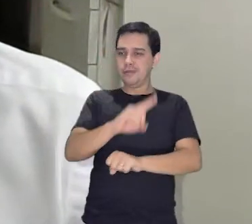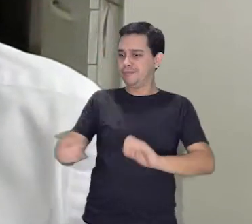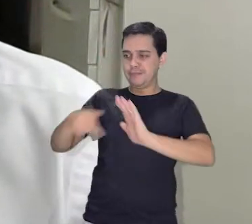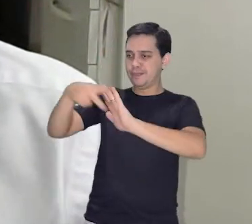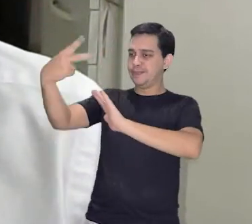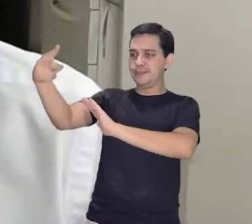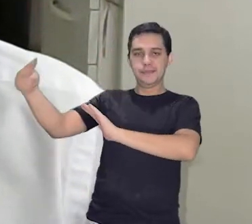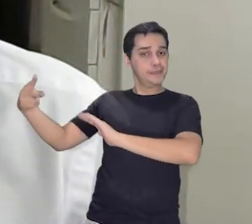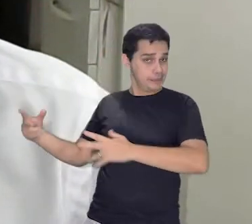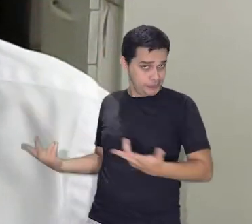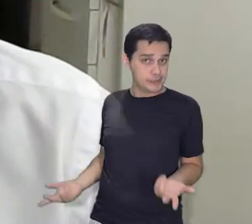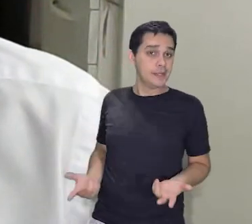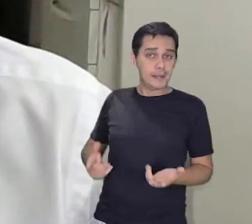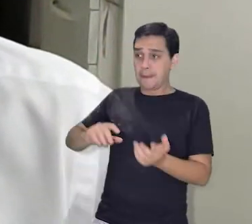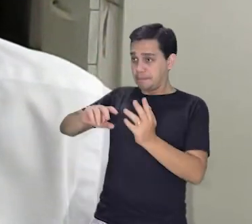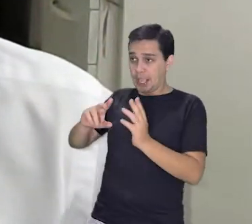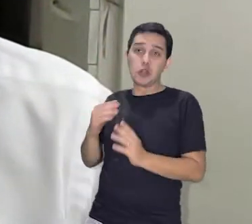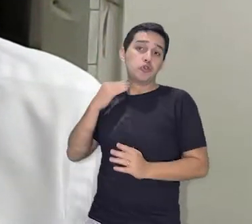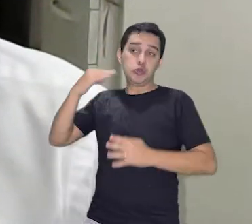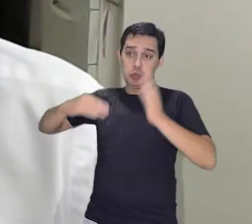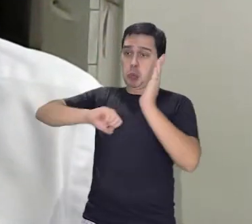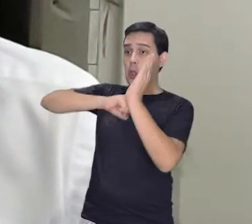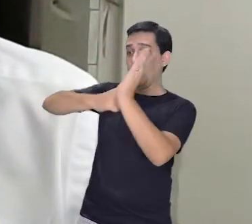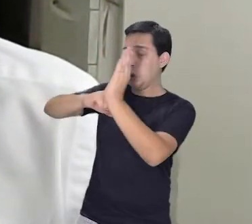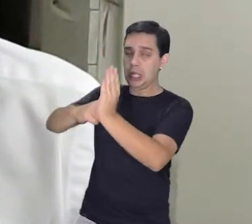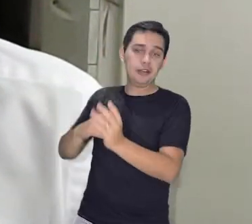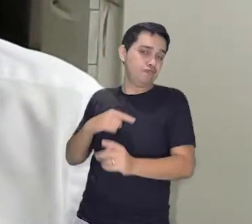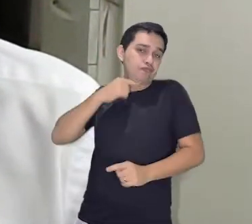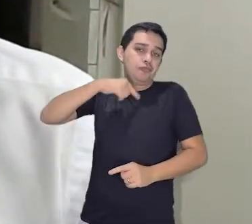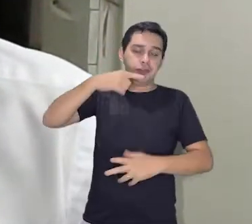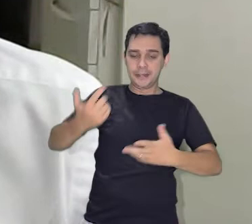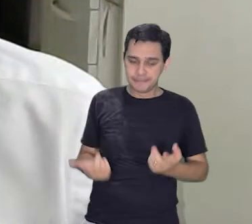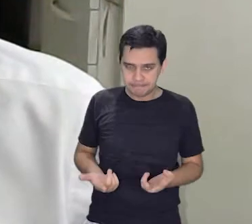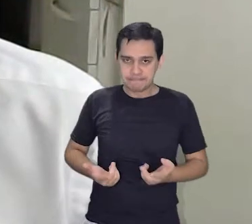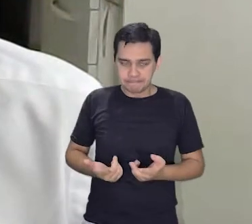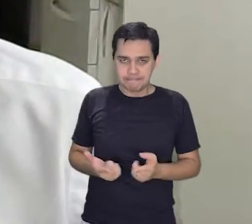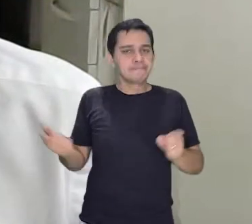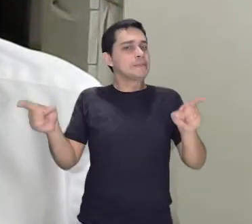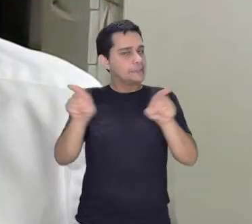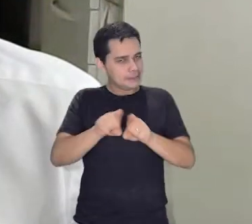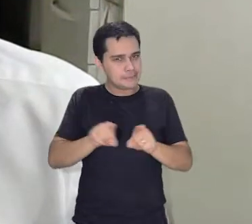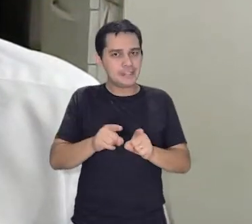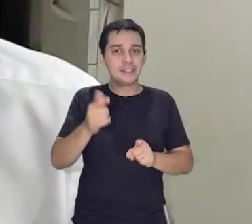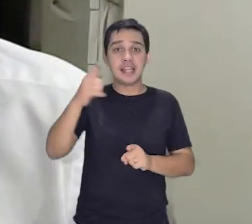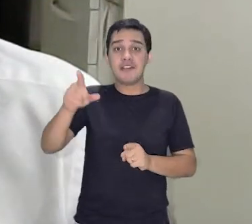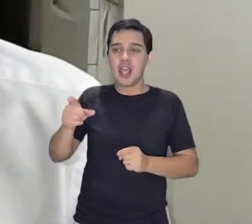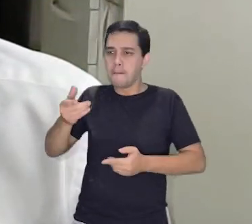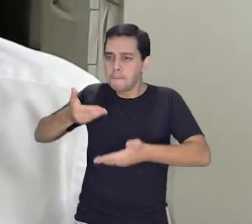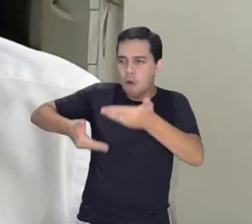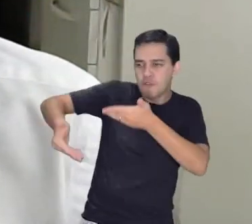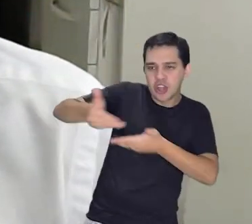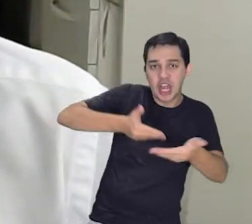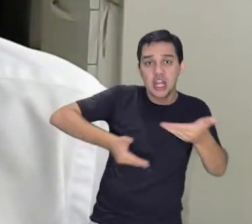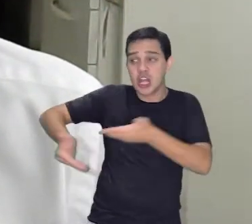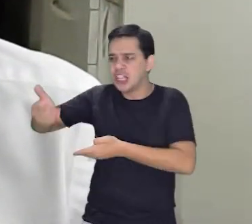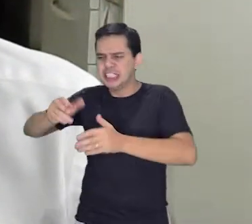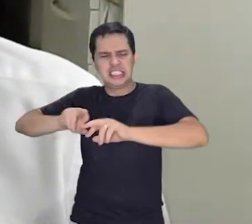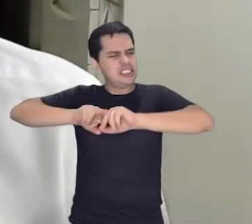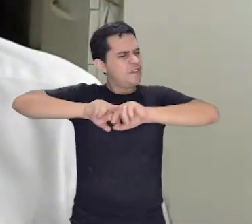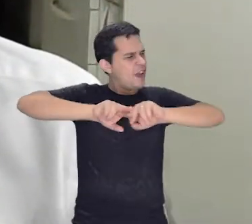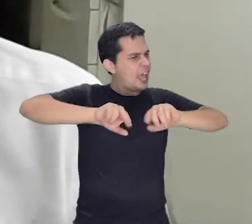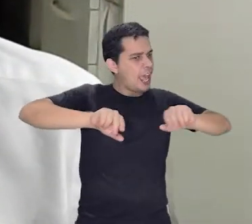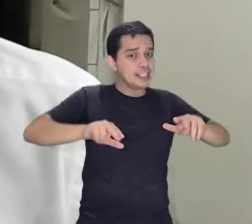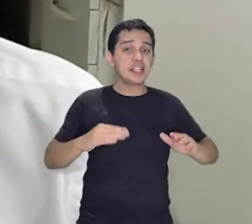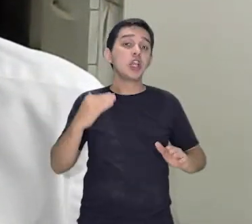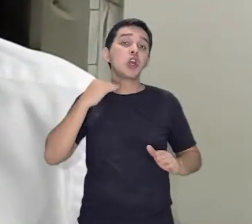protegidos de um bloqueio judicial. Além desses fatos, houve também movimentações econômicas diversas